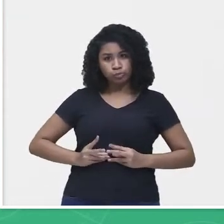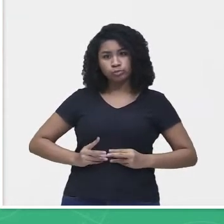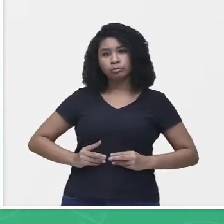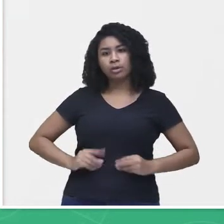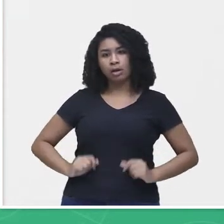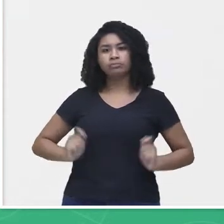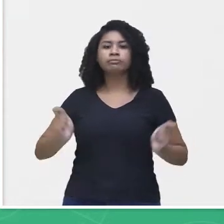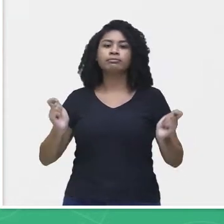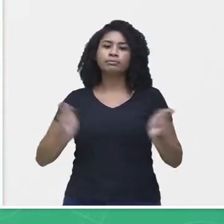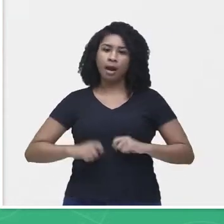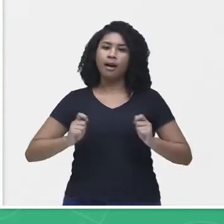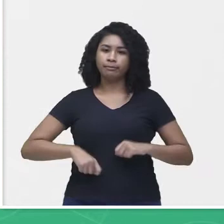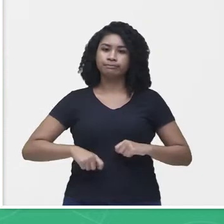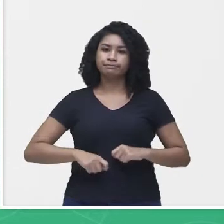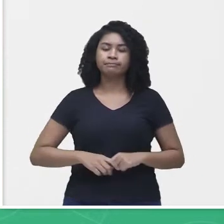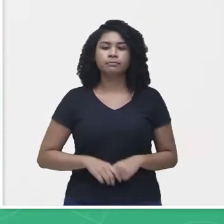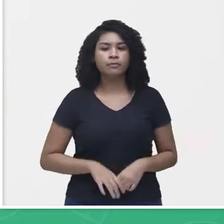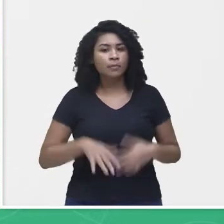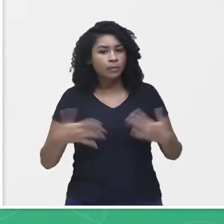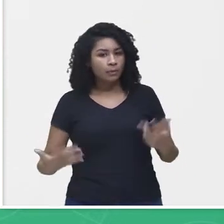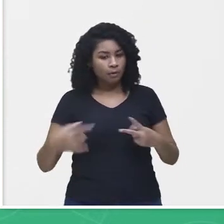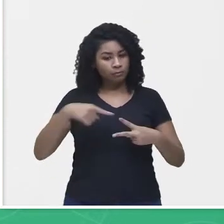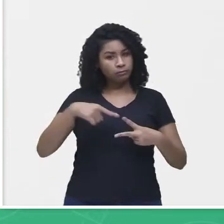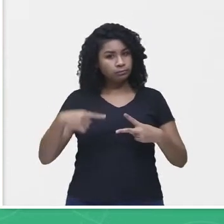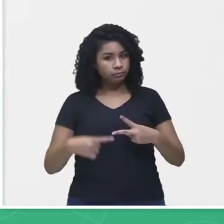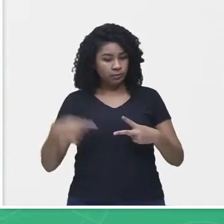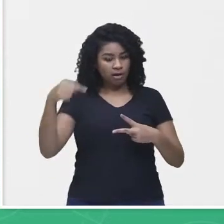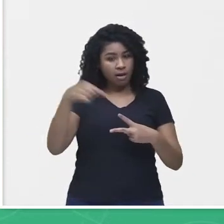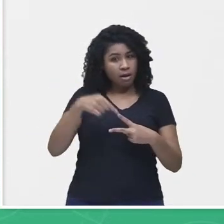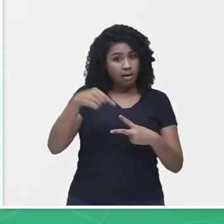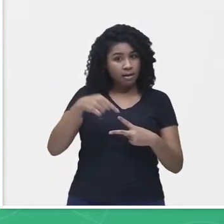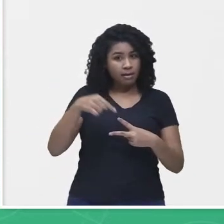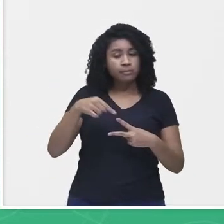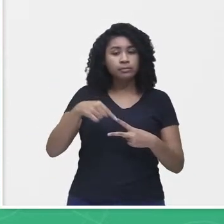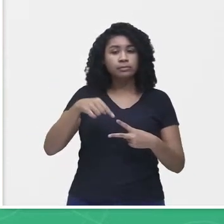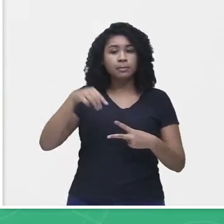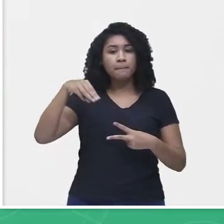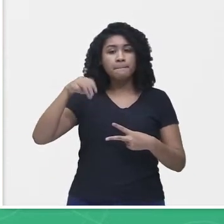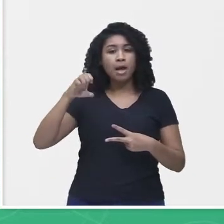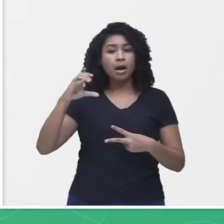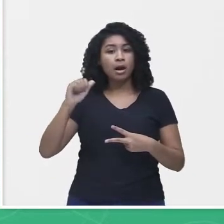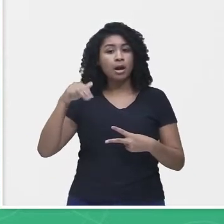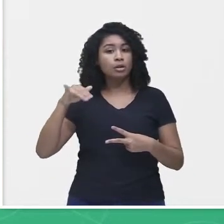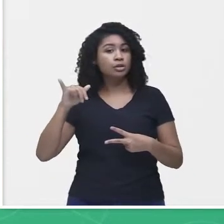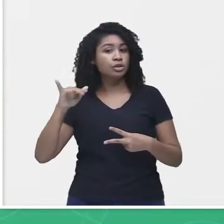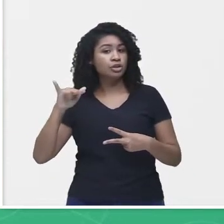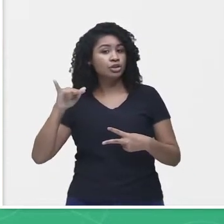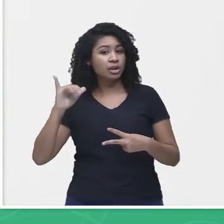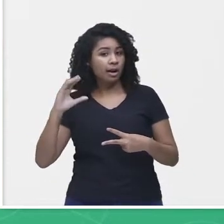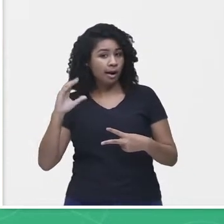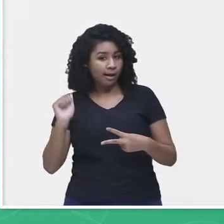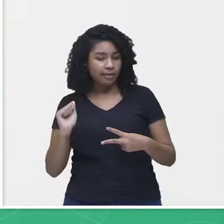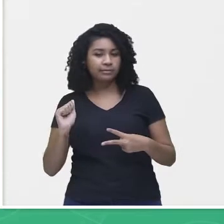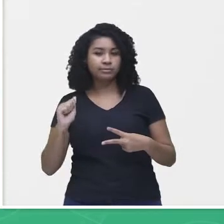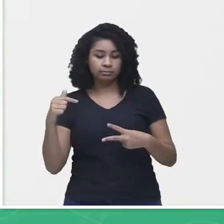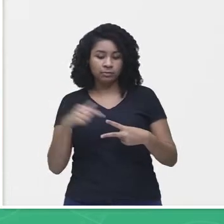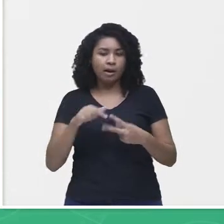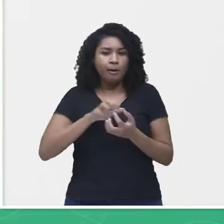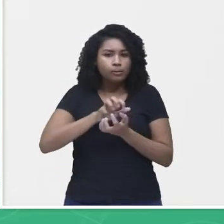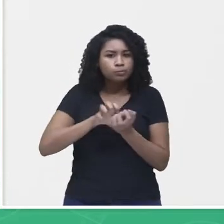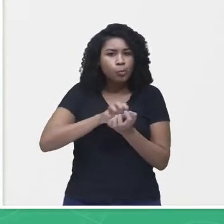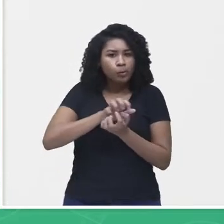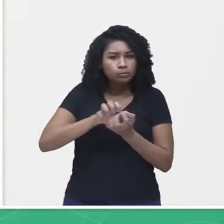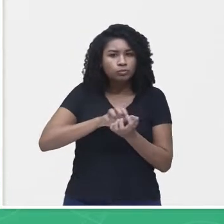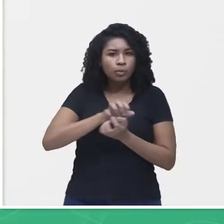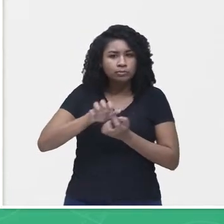em digestão mecânica, ação mastigação, deglutição, movimentos peristálticos. Quando eu falo de enzimas, eu estou